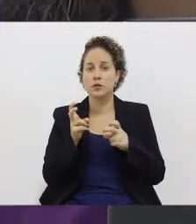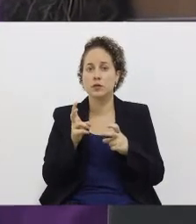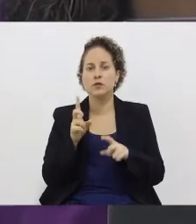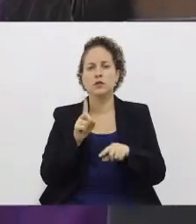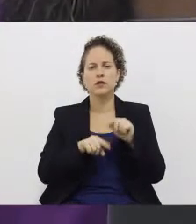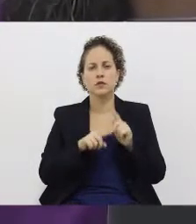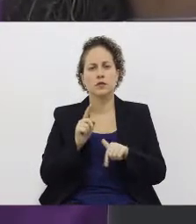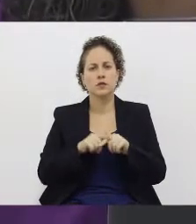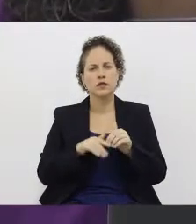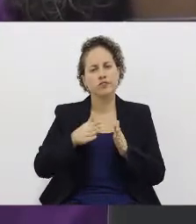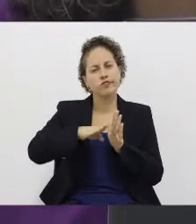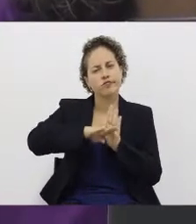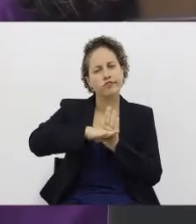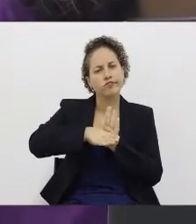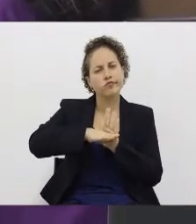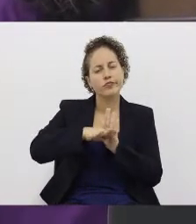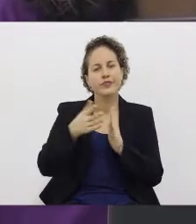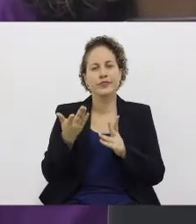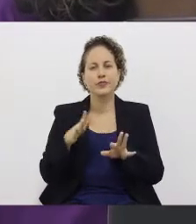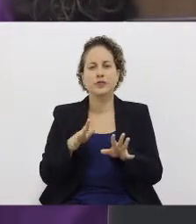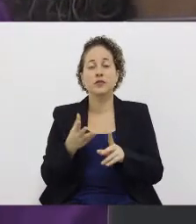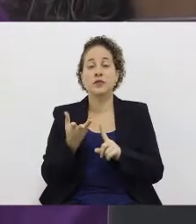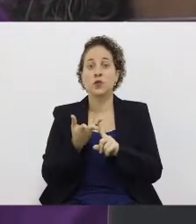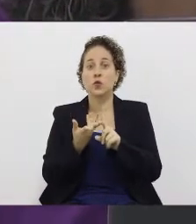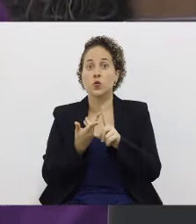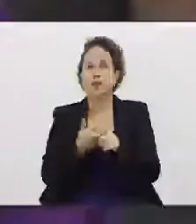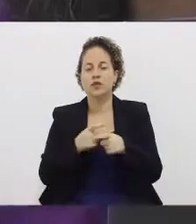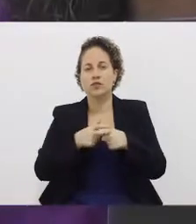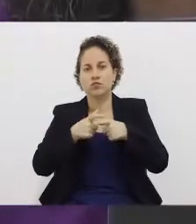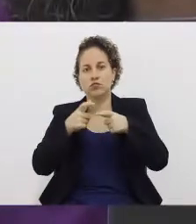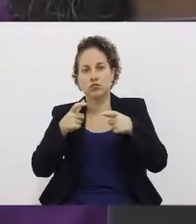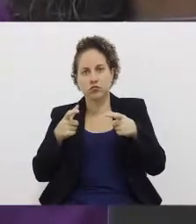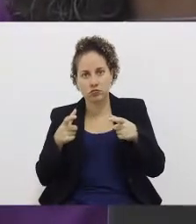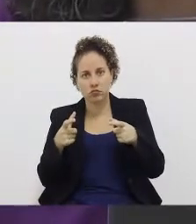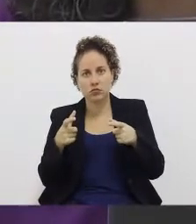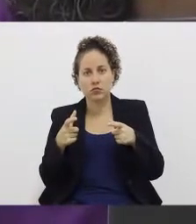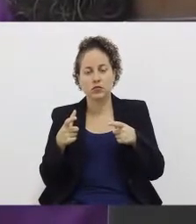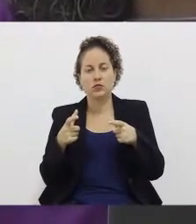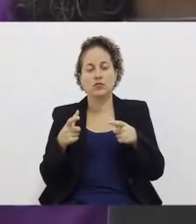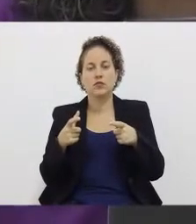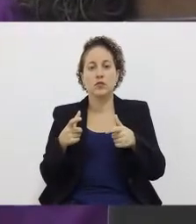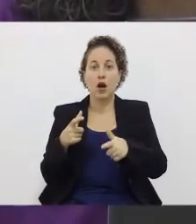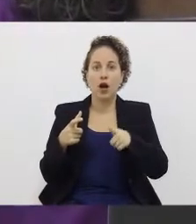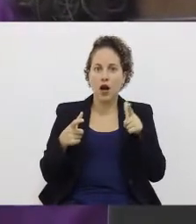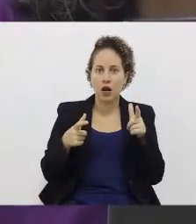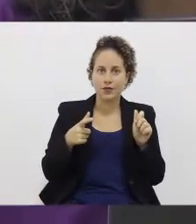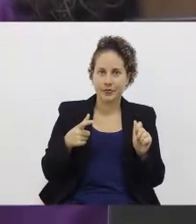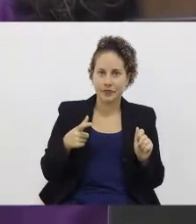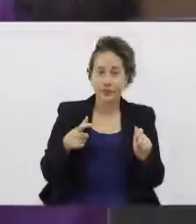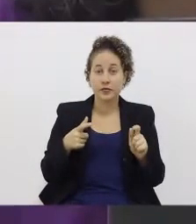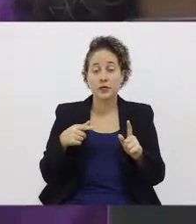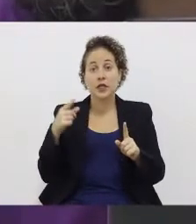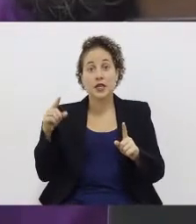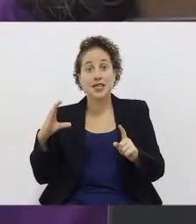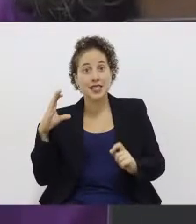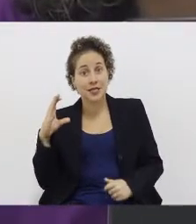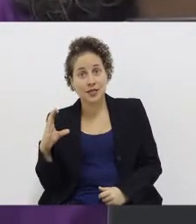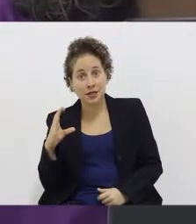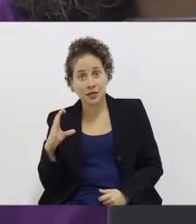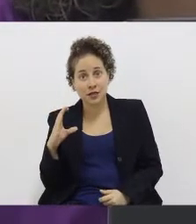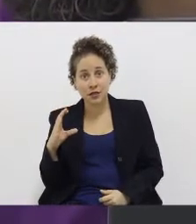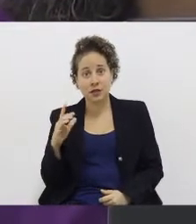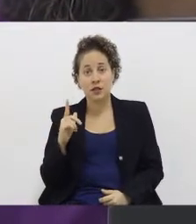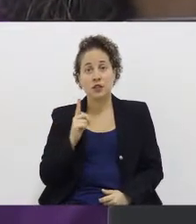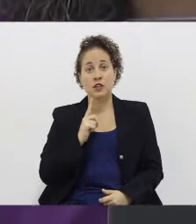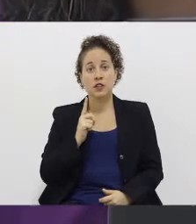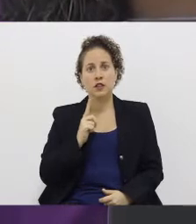de importância média e em maior quantidade do que os itens que ficam na região A. E na região C,